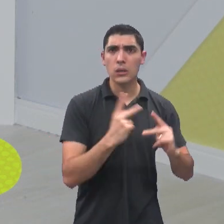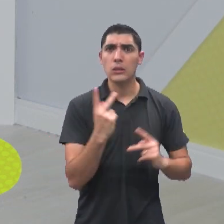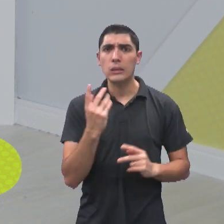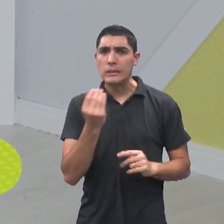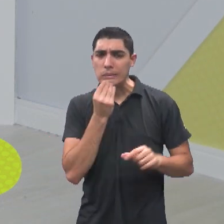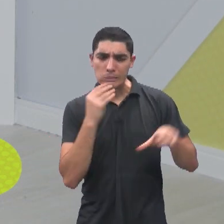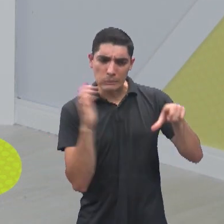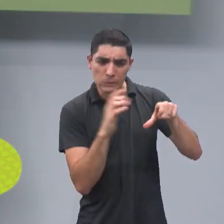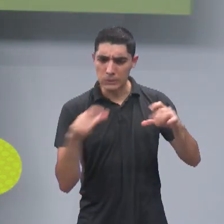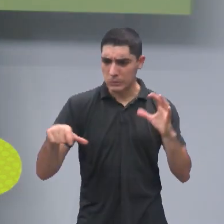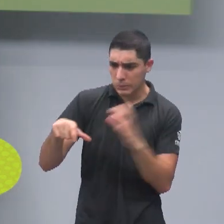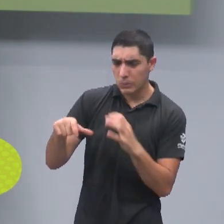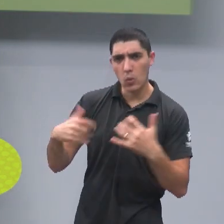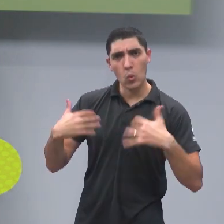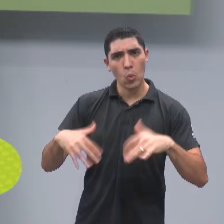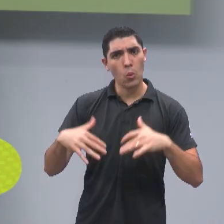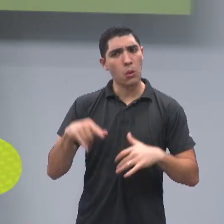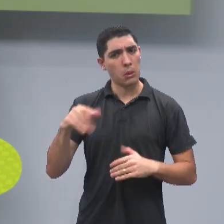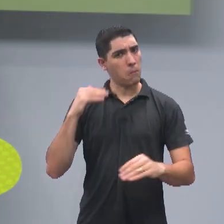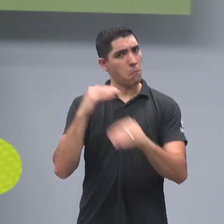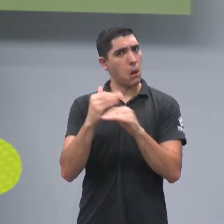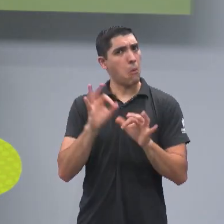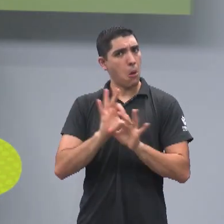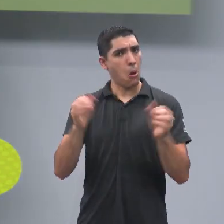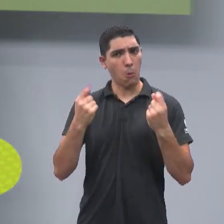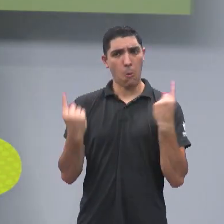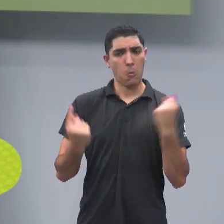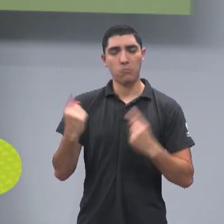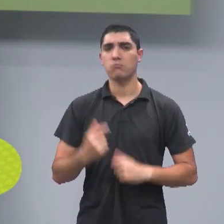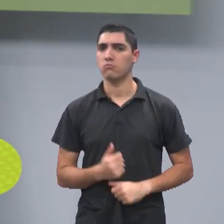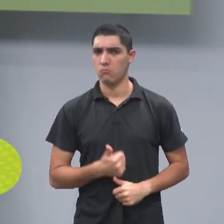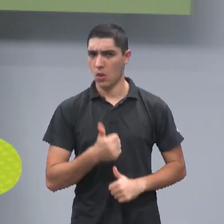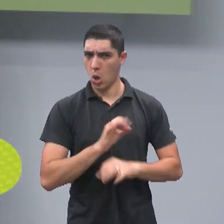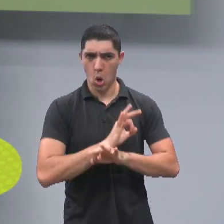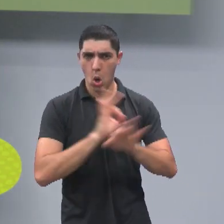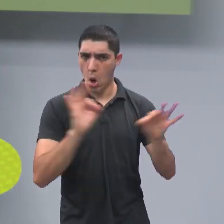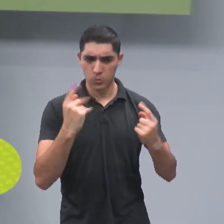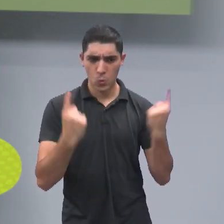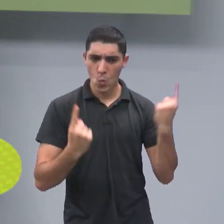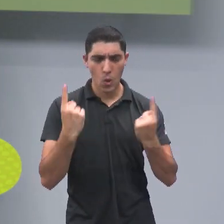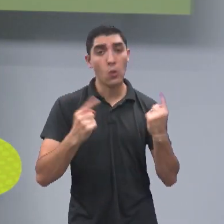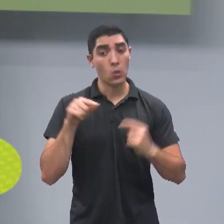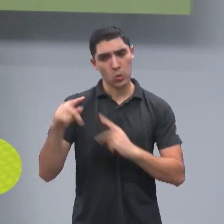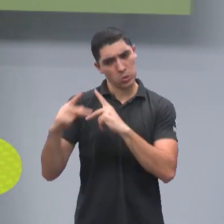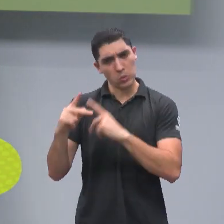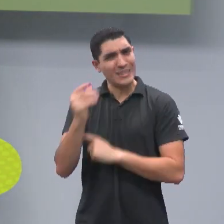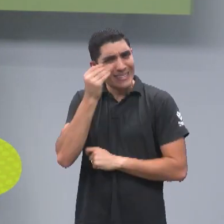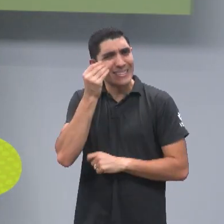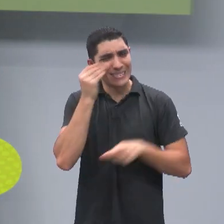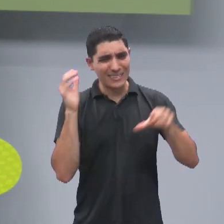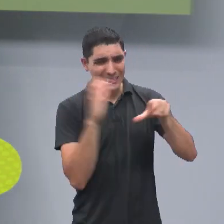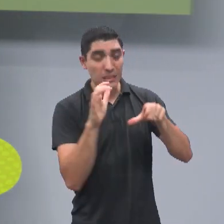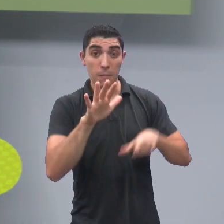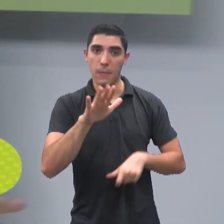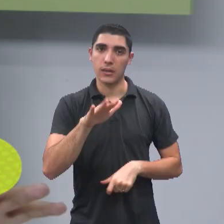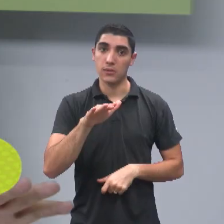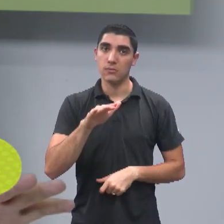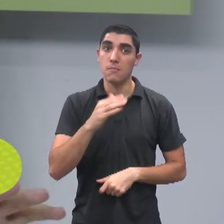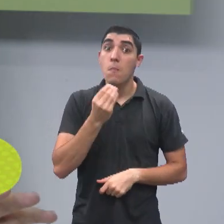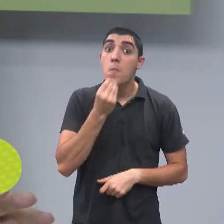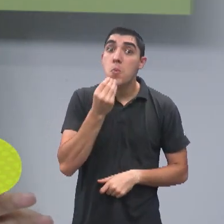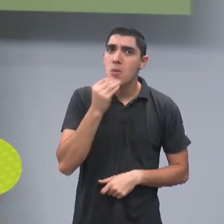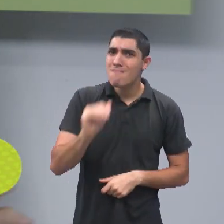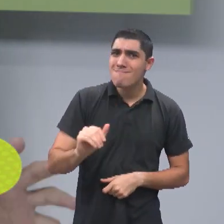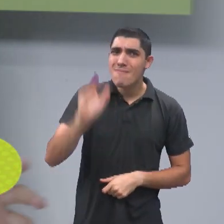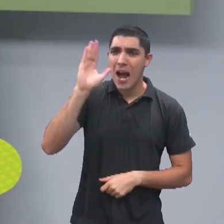ficou de bom tamanho. Bom, ótimo tamanho para o São José, ainda mais que o São José criou, tudo bem, teve chances, mas o setor defensivo